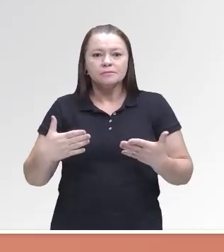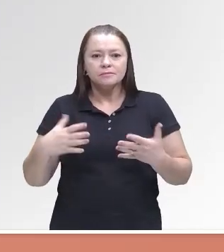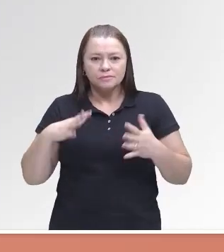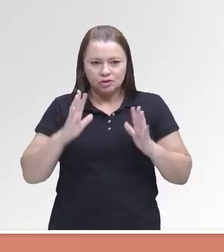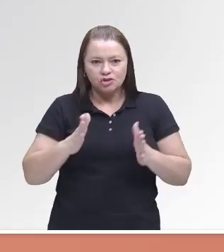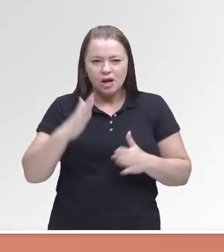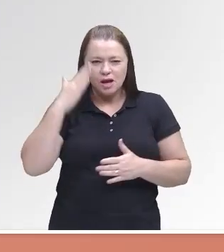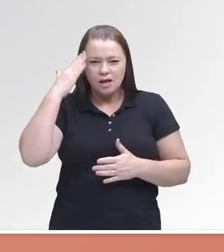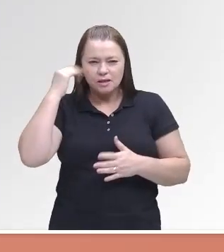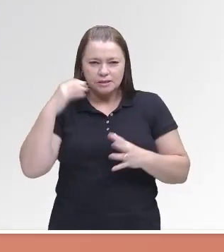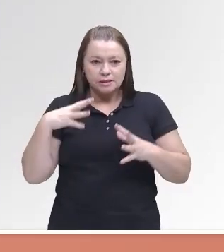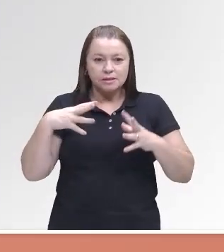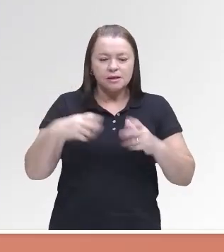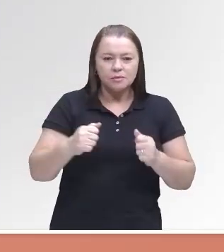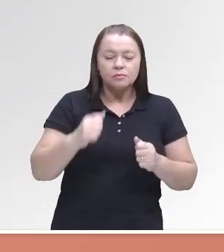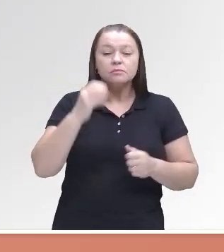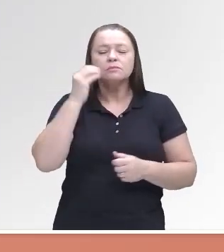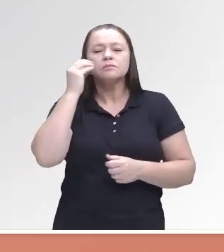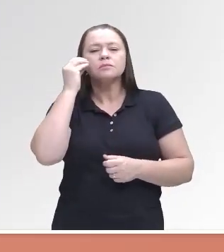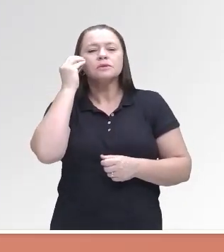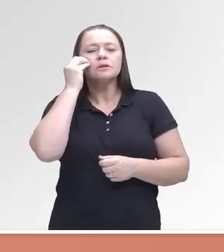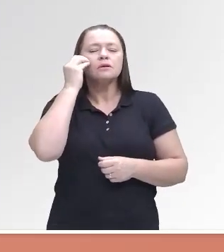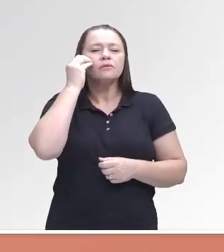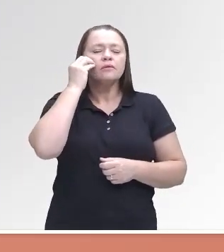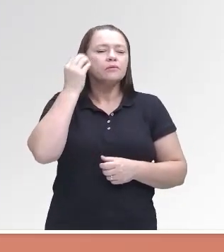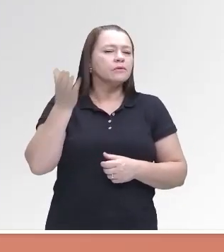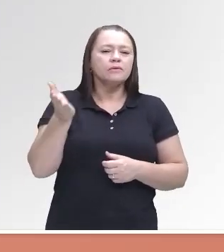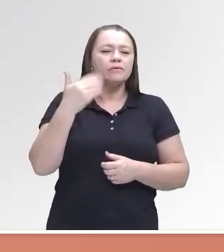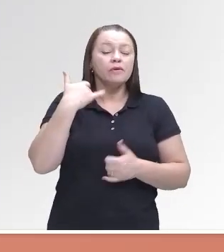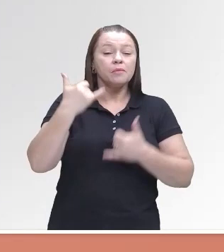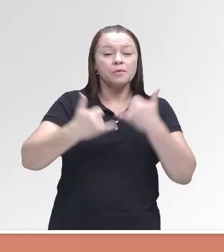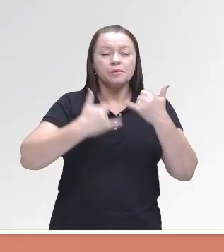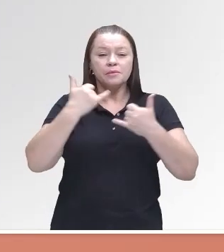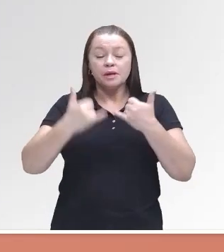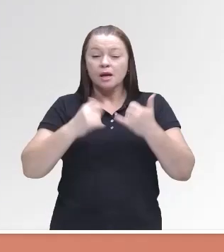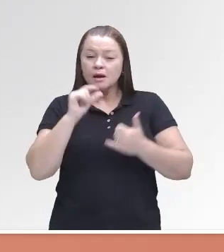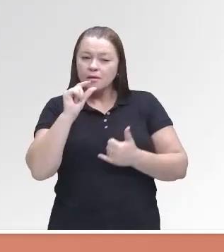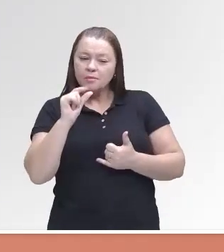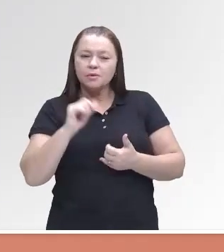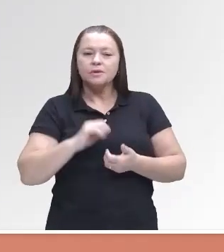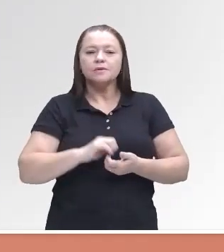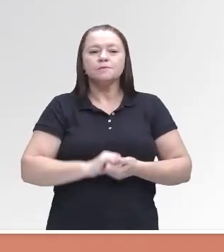mesmo? Então acompanhem comigo, venha brincar um pouquinho agora aqui comigo, aqui na tribo.